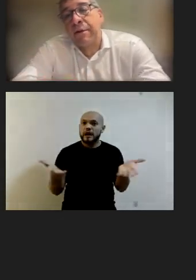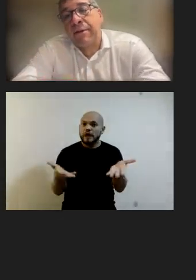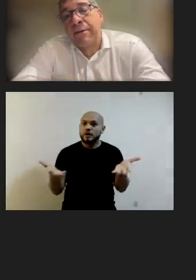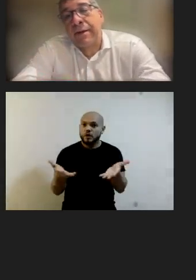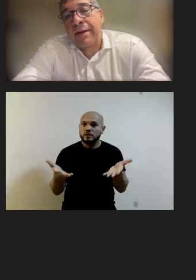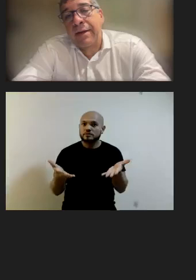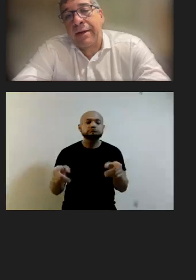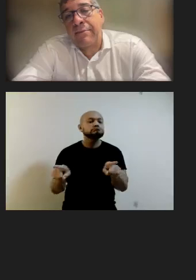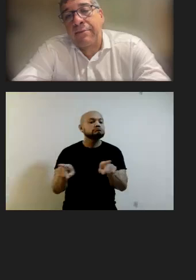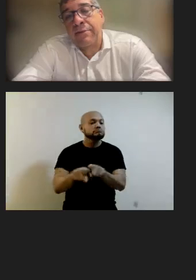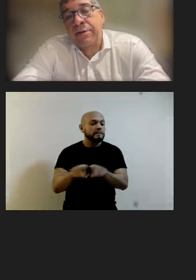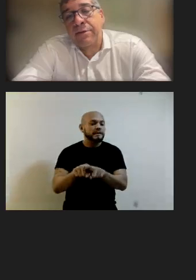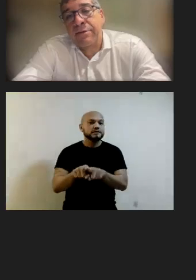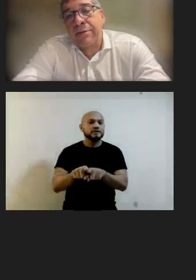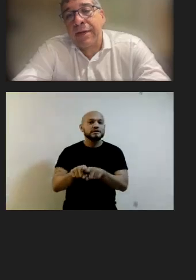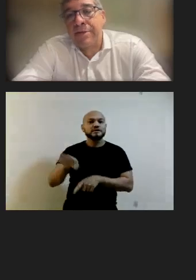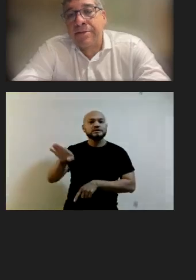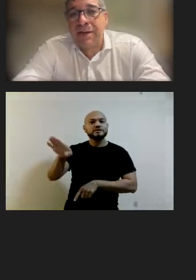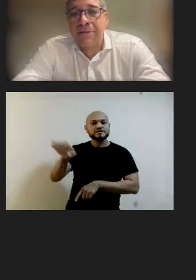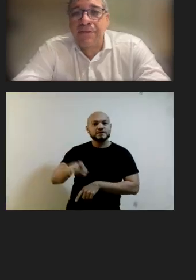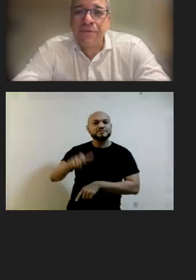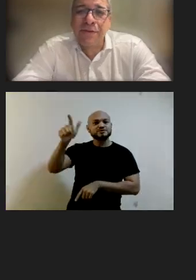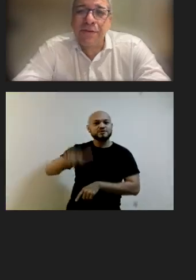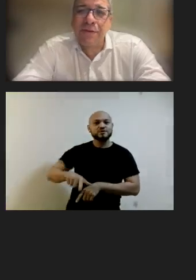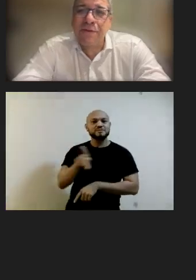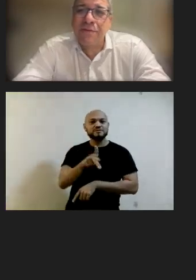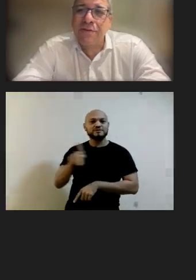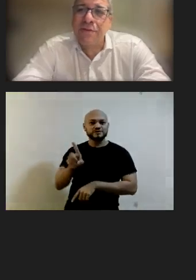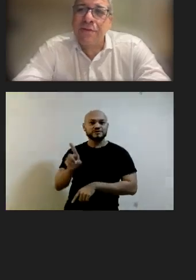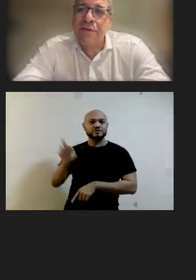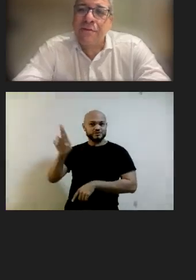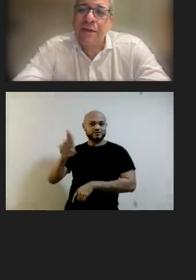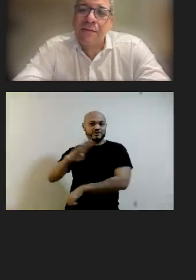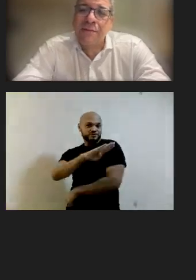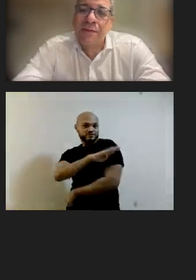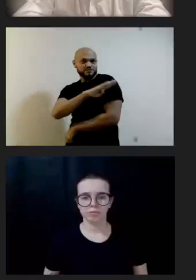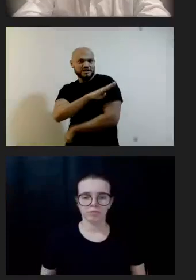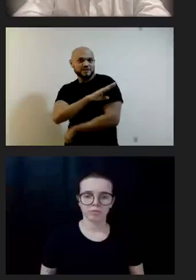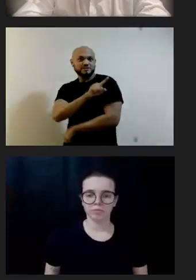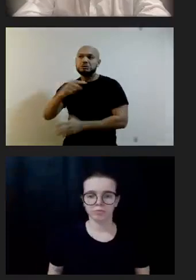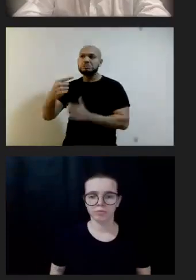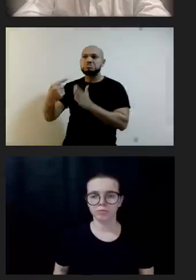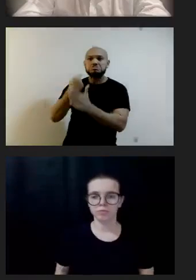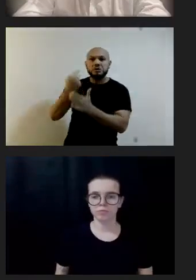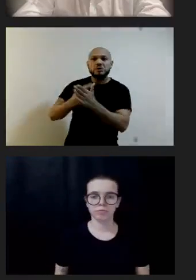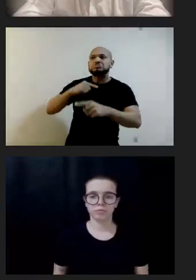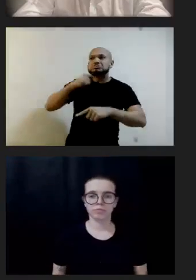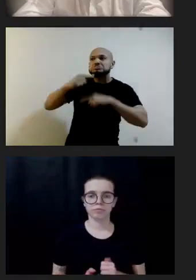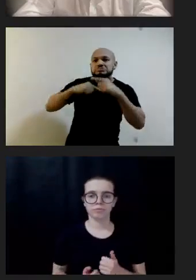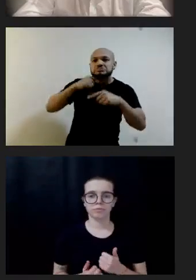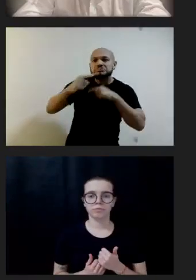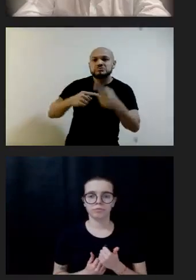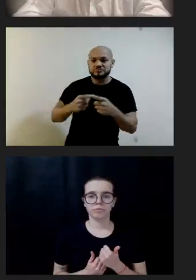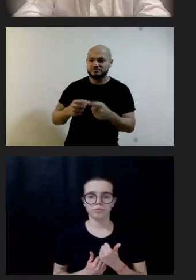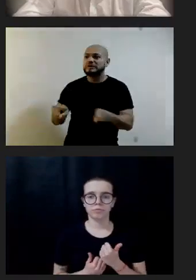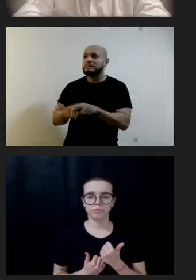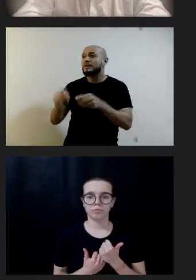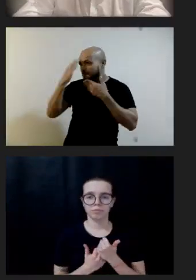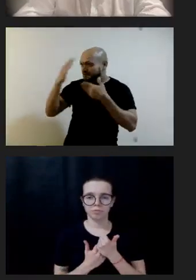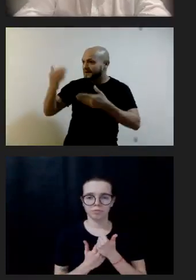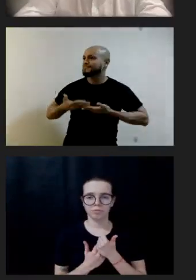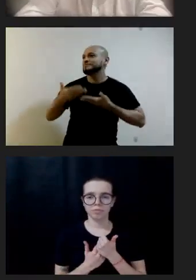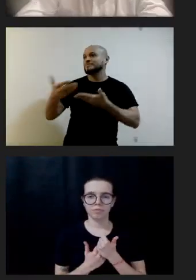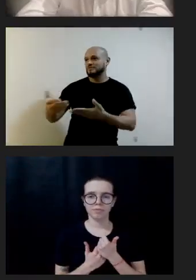devolvo para a professora Gildete para dúvidas, perguntas e, mais uma vez, agradeço o convite. Estou muito feliz de estar